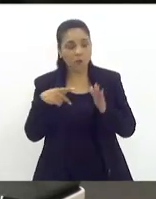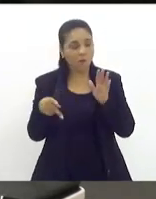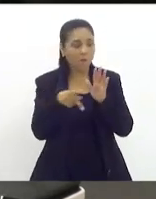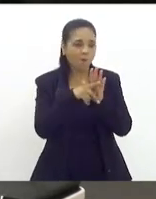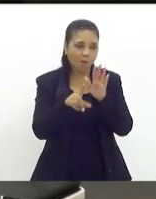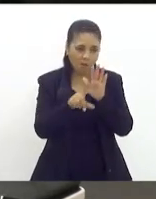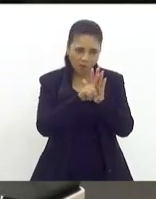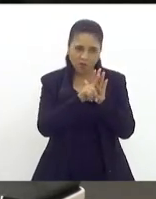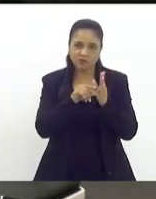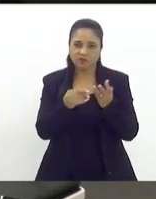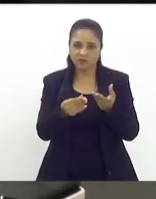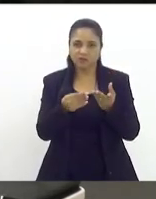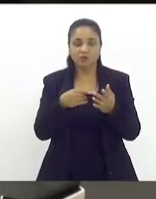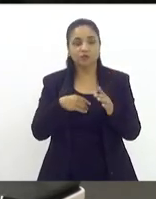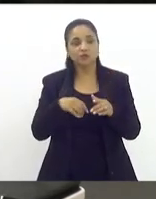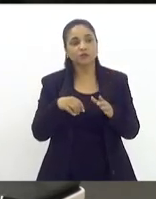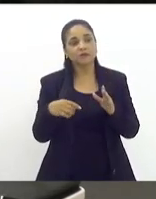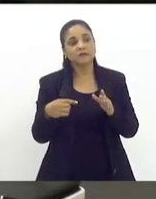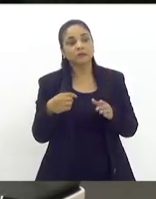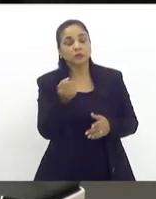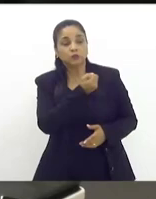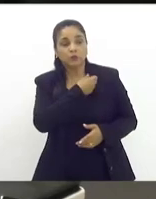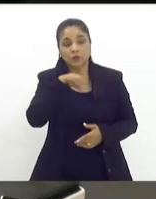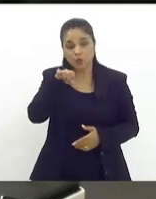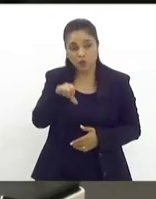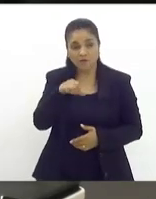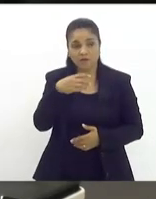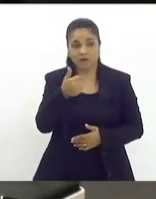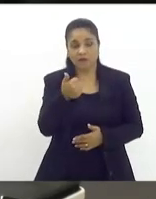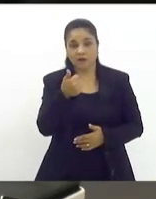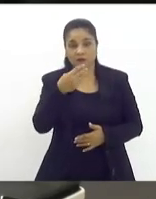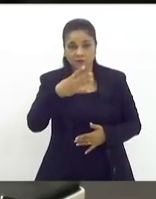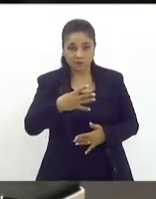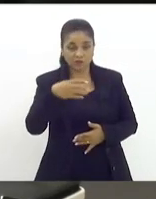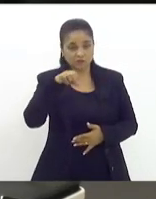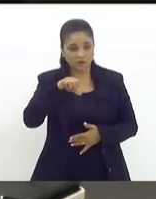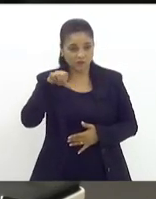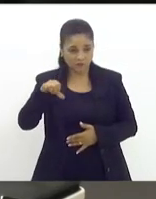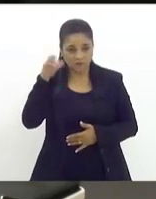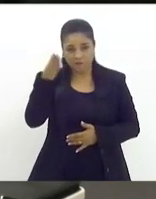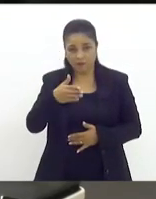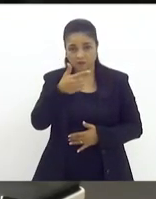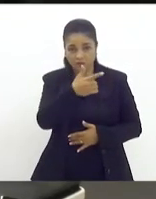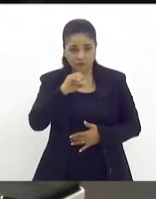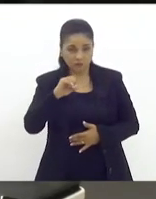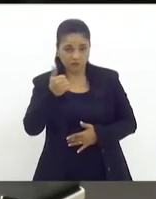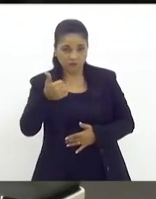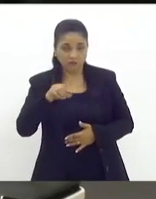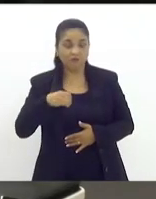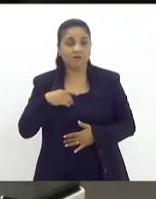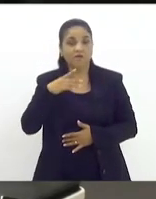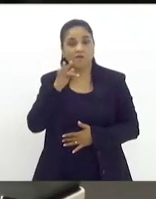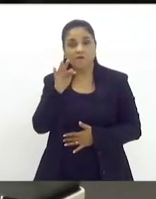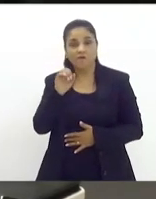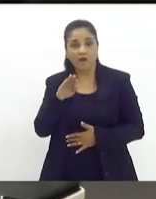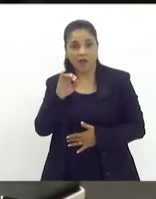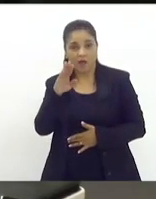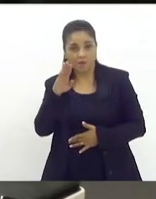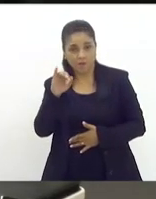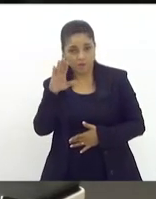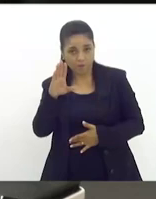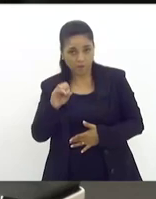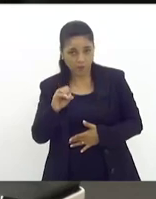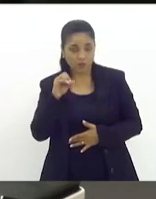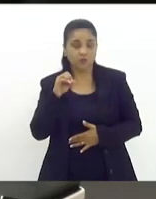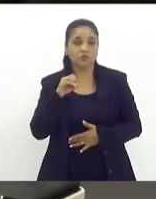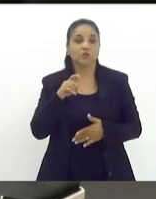É um projeto. É o item 9 da pauta, o 1499-19, de autoria do deputado Fábio Silva, que dispõe sobre o prazo para reembolso